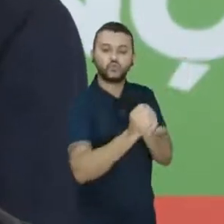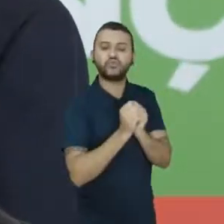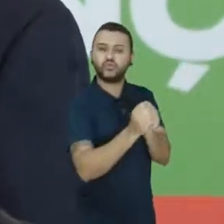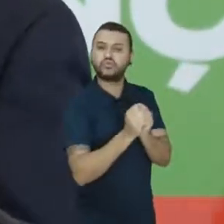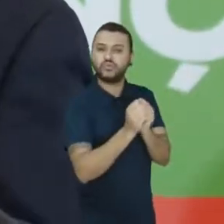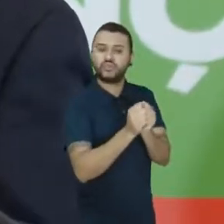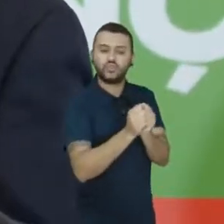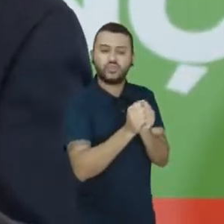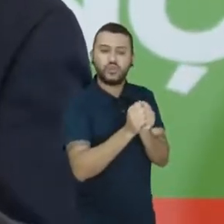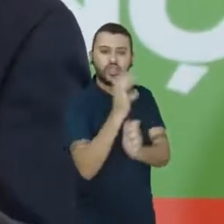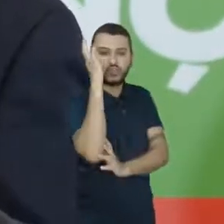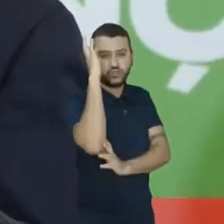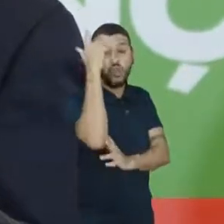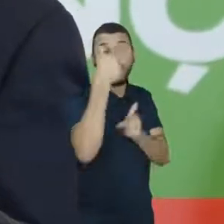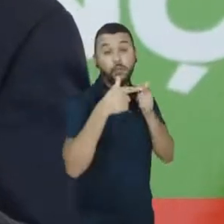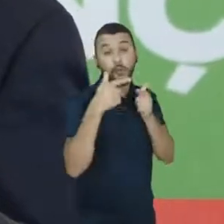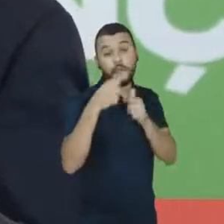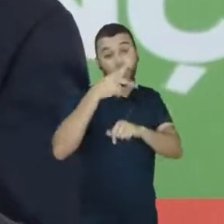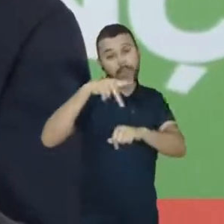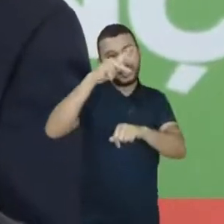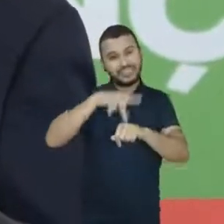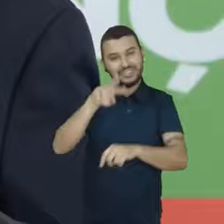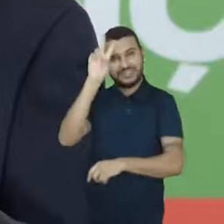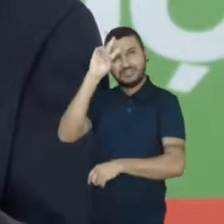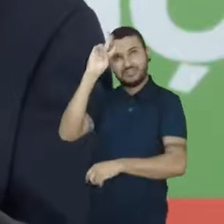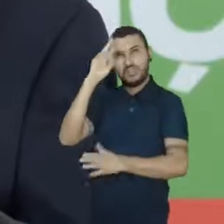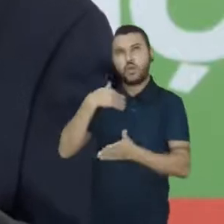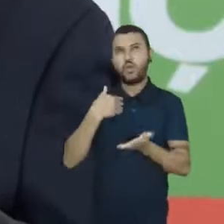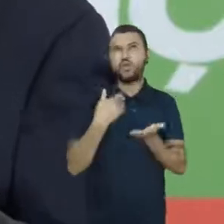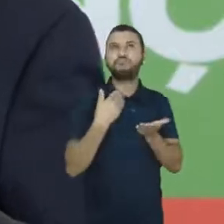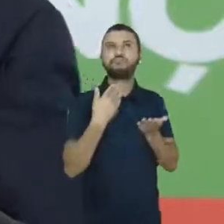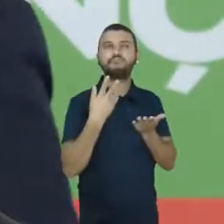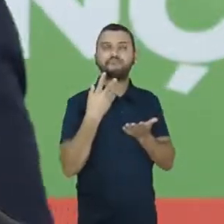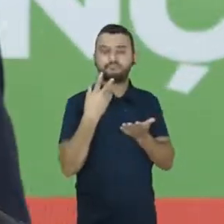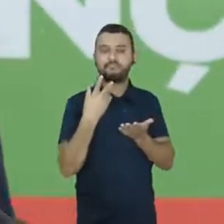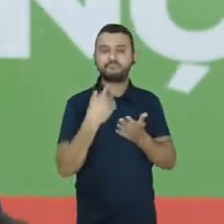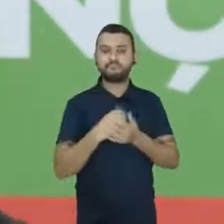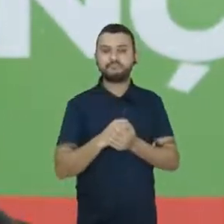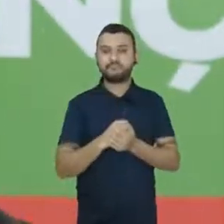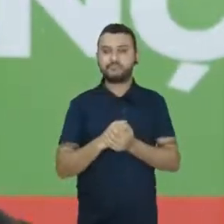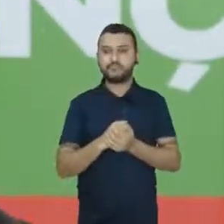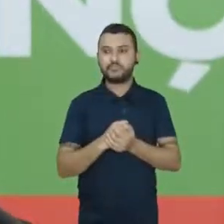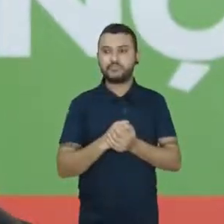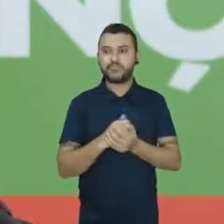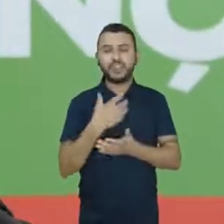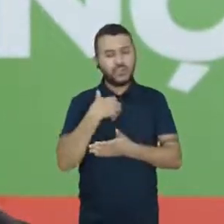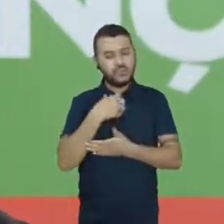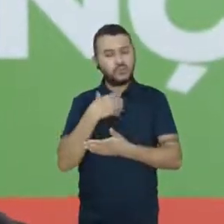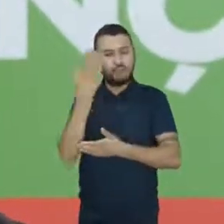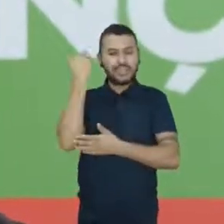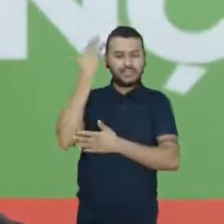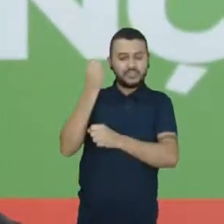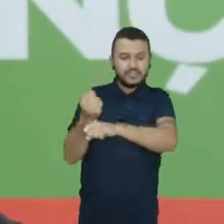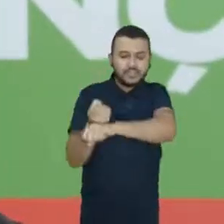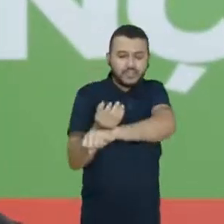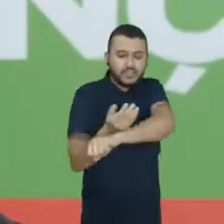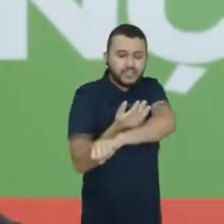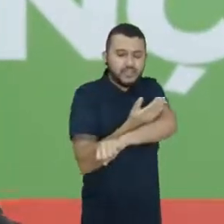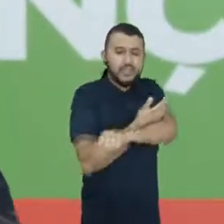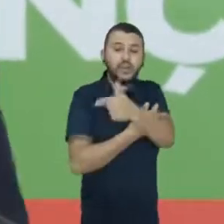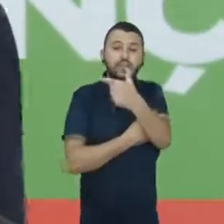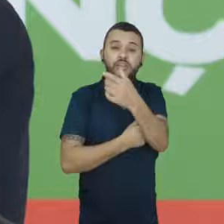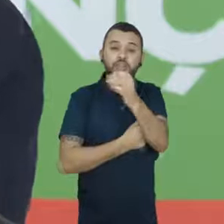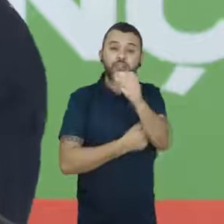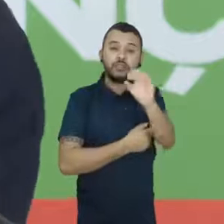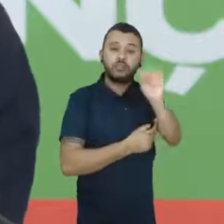país. Eu cheguei a ficar muito emocionado quando, em 2008, em Copenhague,